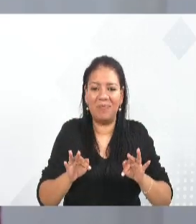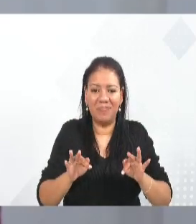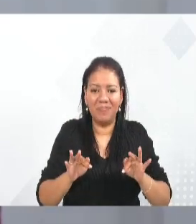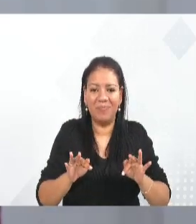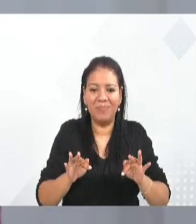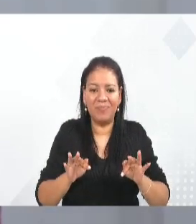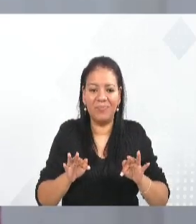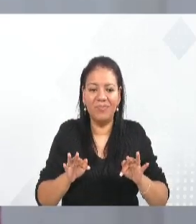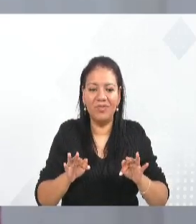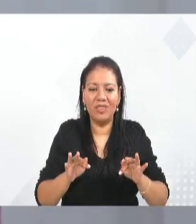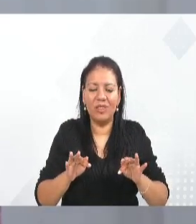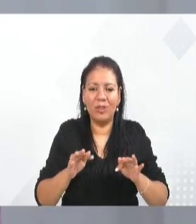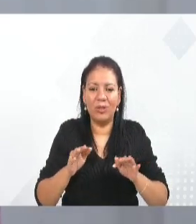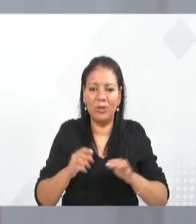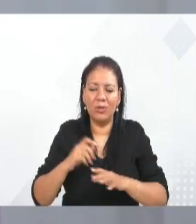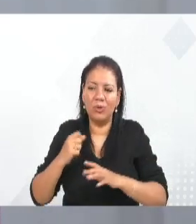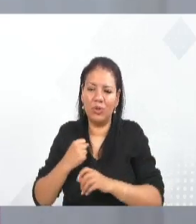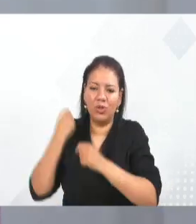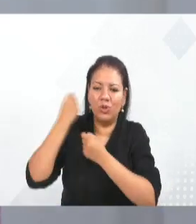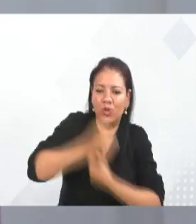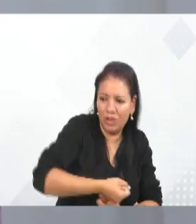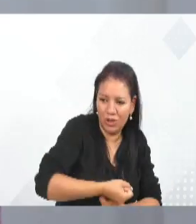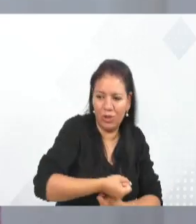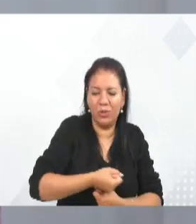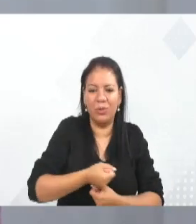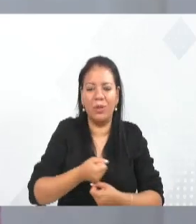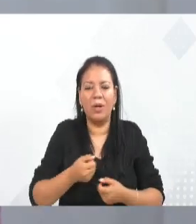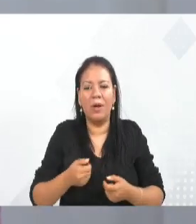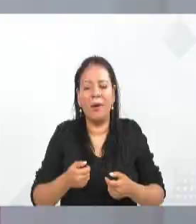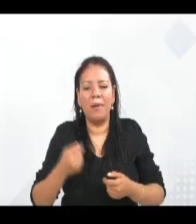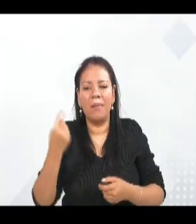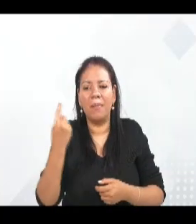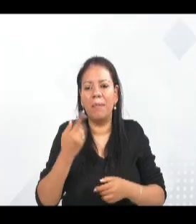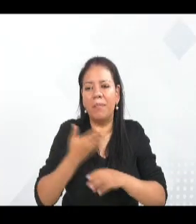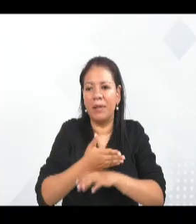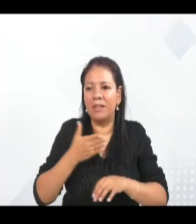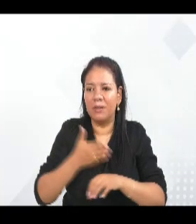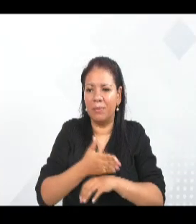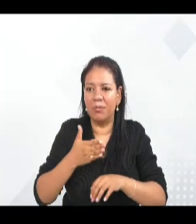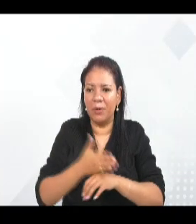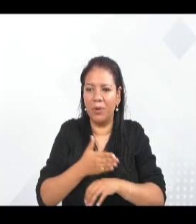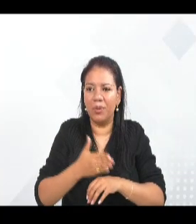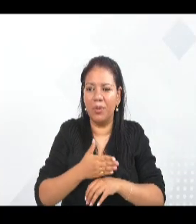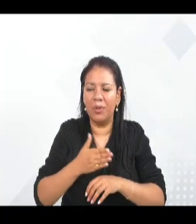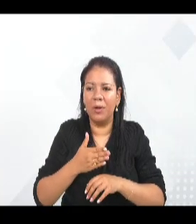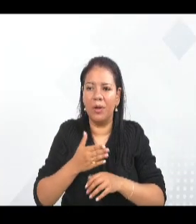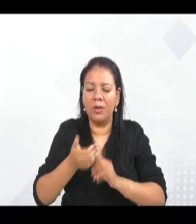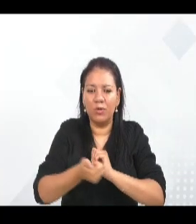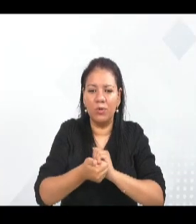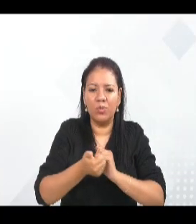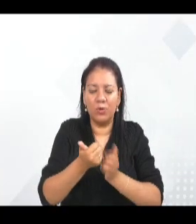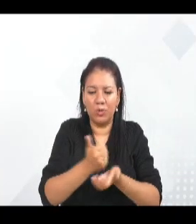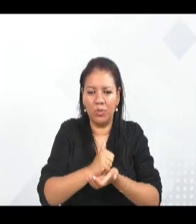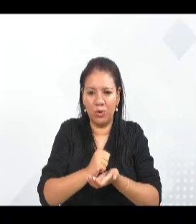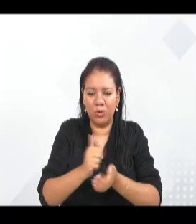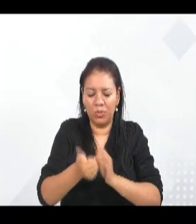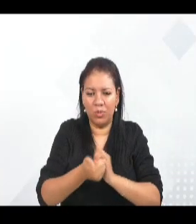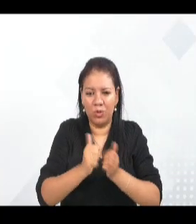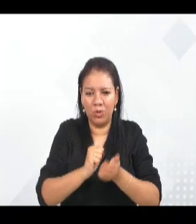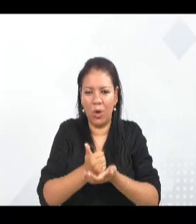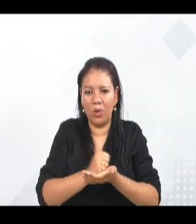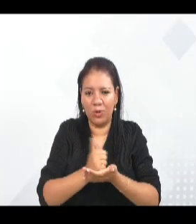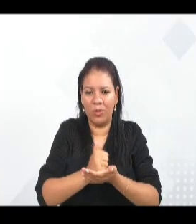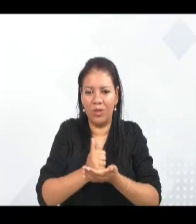o jiu-jitsu participou estive lá no domingo pela primeira vez jiu-jitsu participando dos jogos da primavera né Foi muito legal